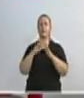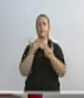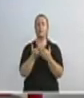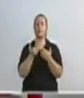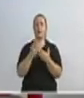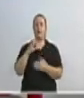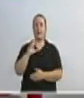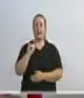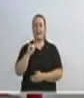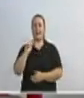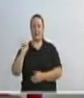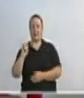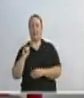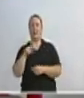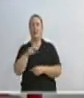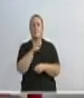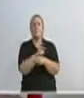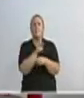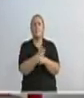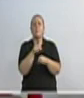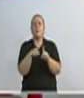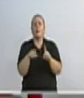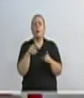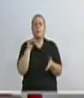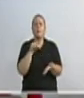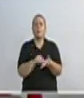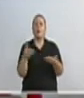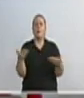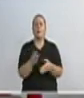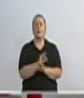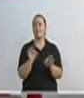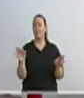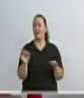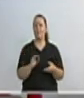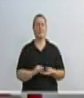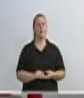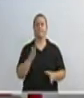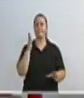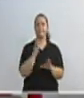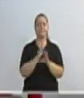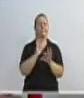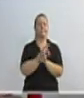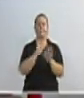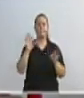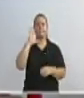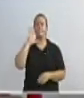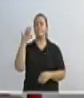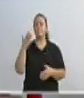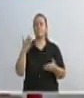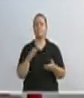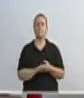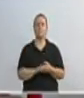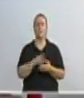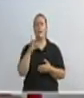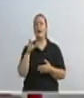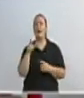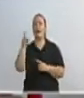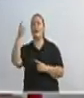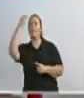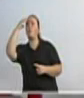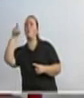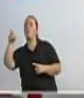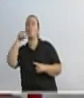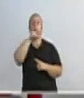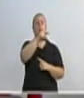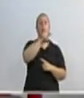antena fixa à disposição para ser implantada e não se resolve a burocracia, não se encontra uma solução para resolver. E aí fica o ping-pong, né?